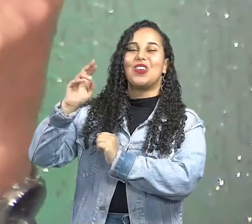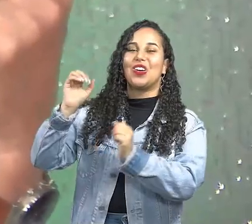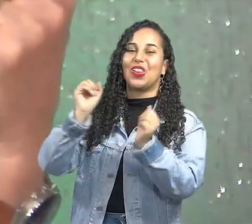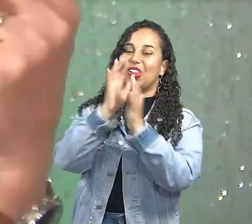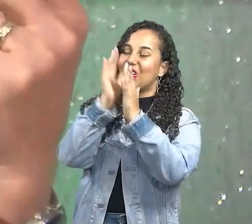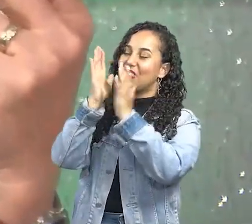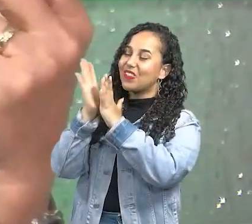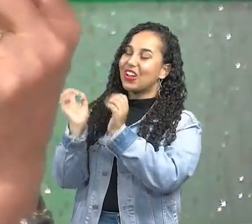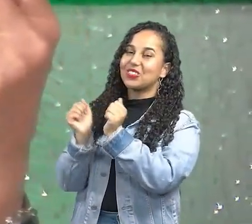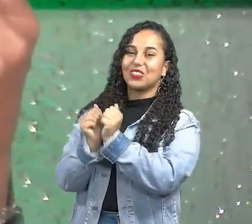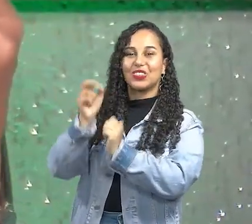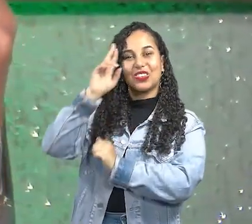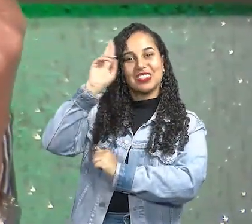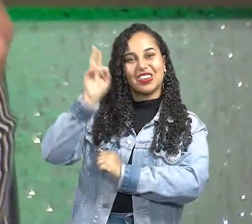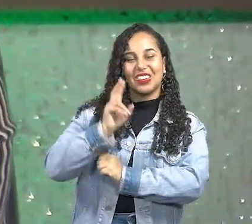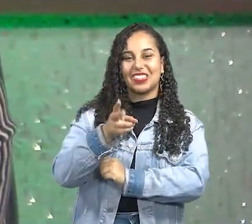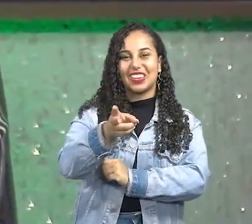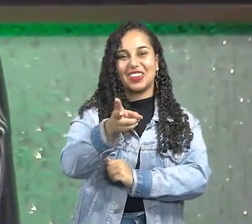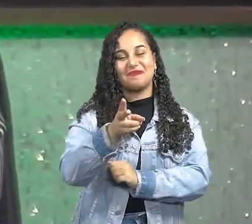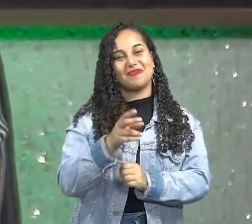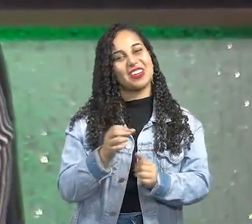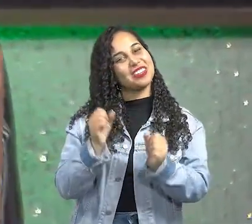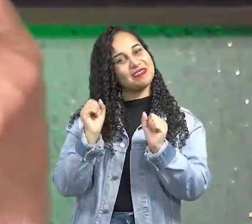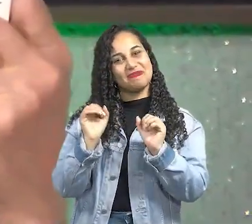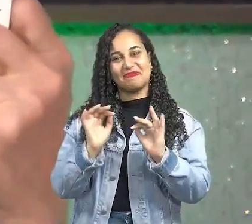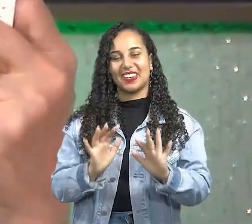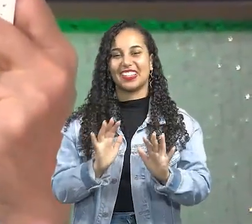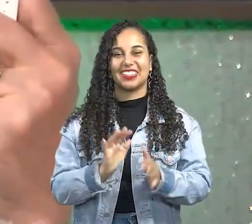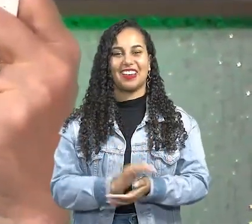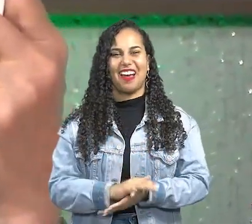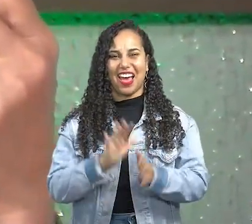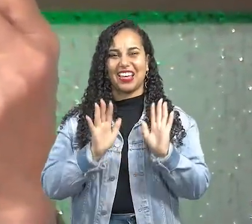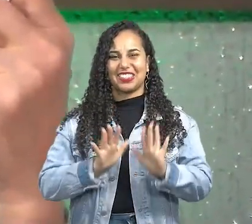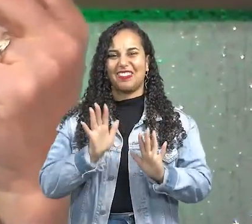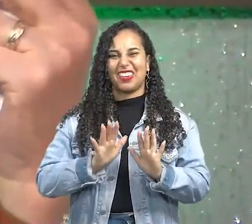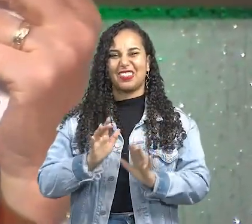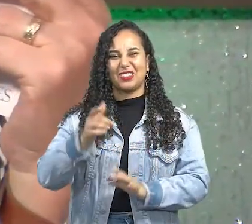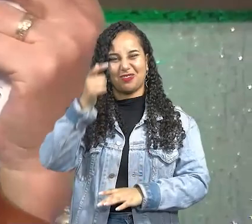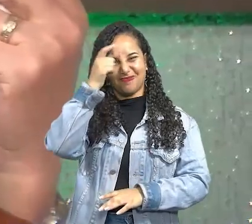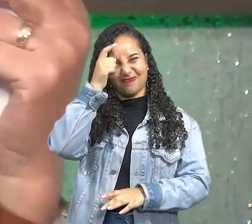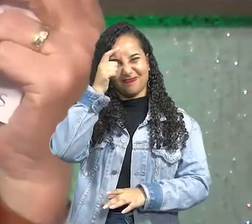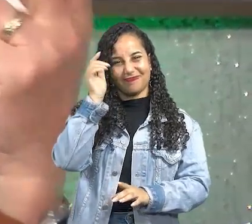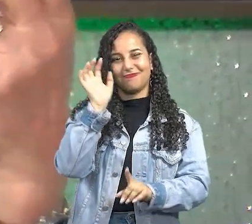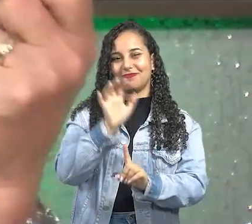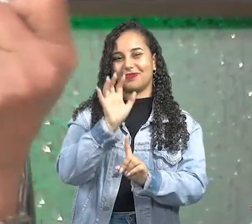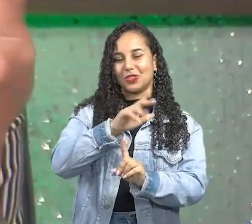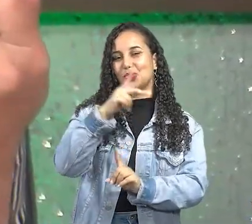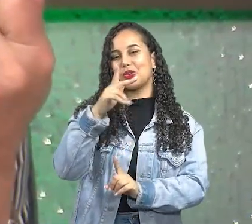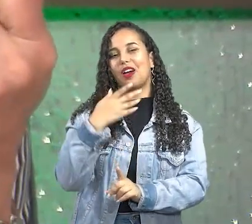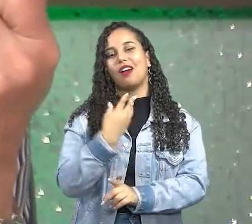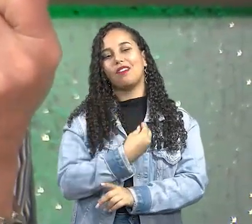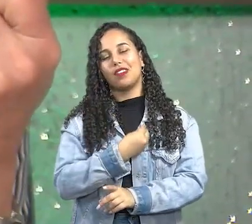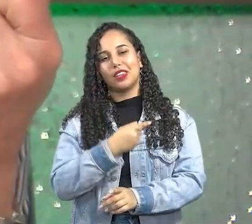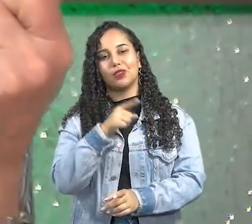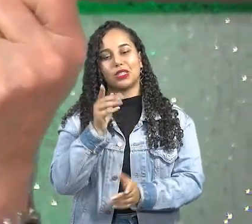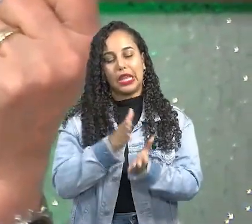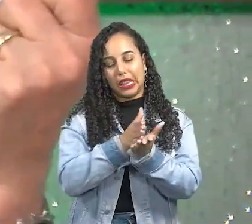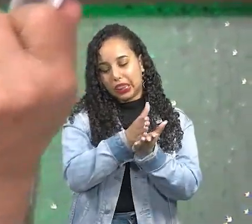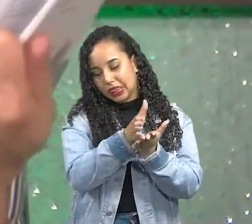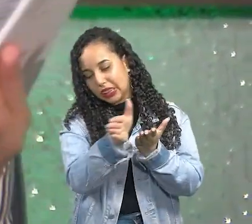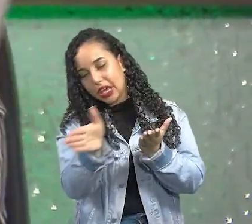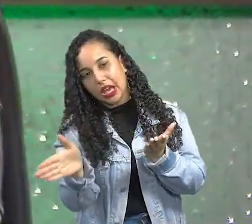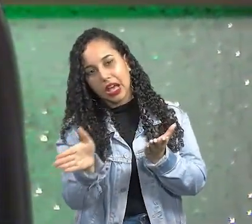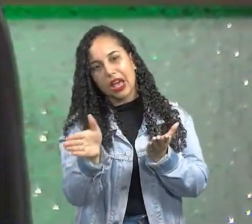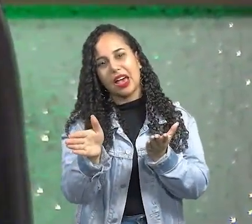casa, louvar-te-ão continuamente. Que bênção! Quem sabe o inimigo tirou você da igreja?